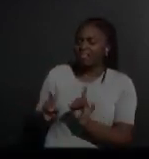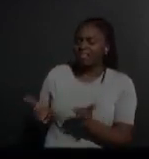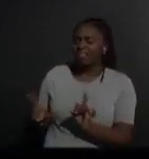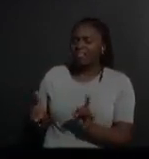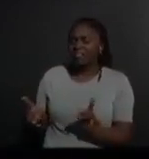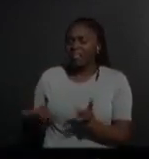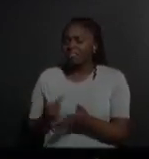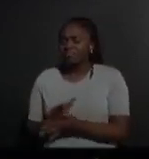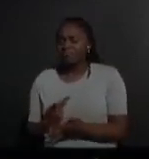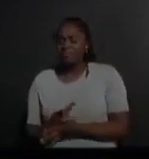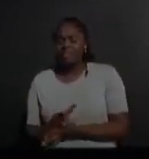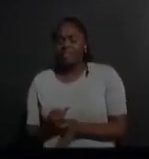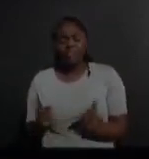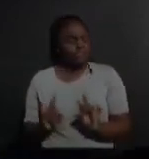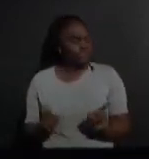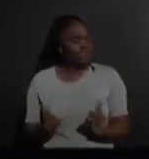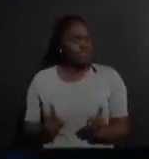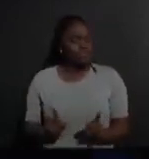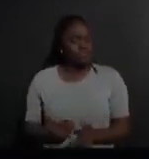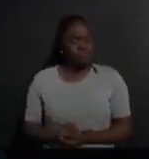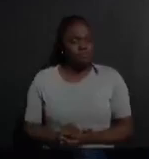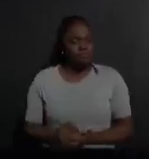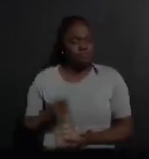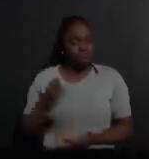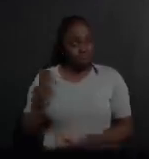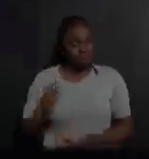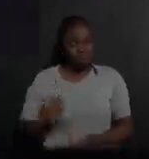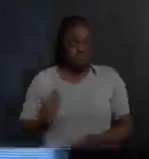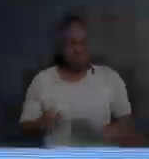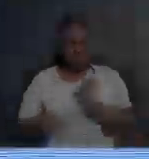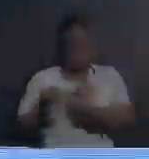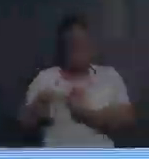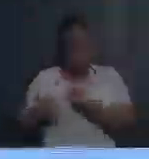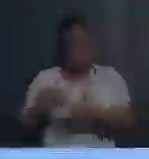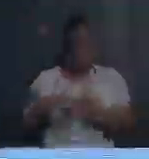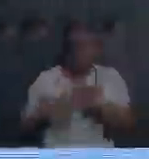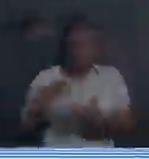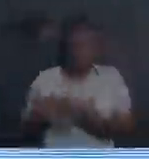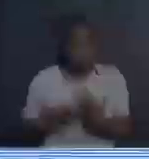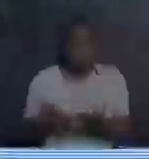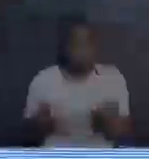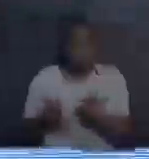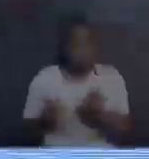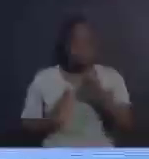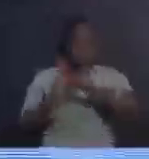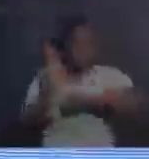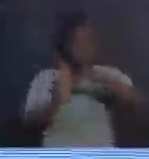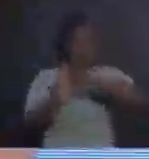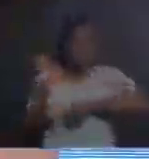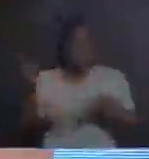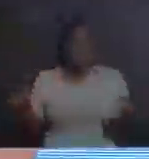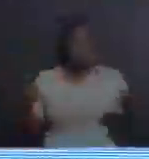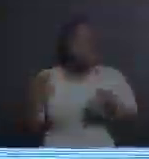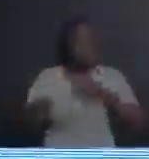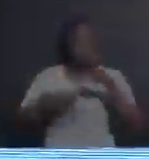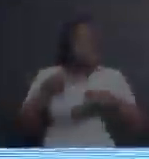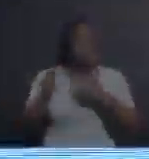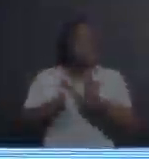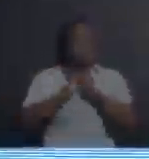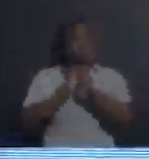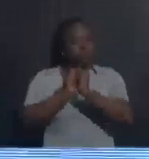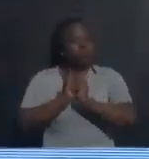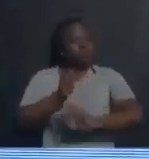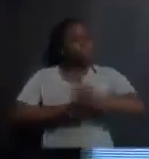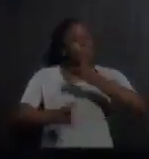Ai não. Você não está vivendo um avivamento. A comunhão. O texto diz que o povo ficava junto o tempo todo. Andava